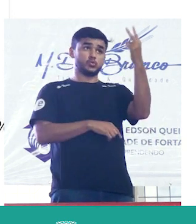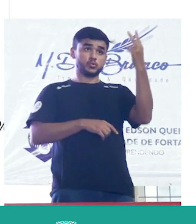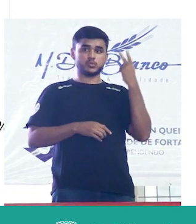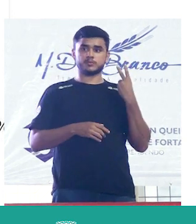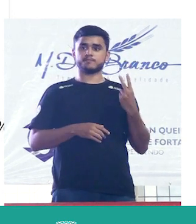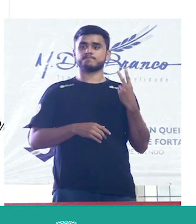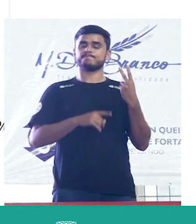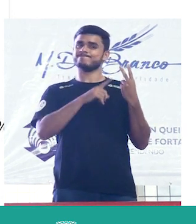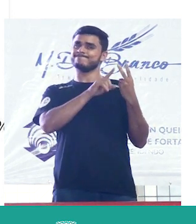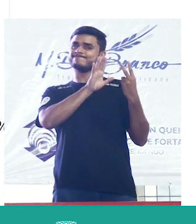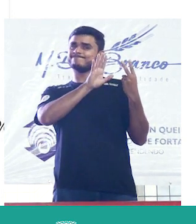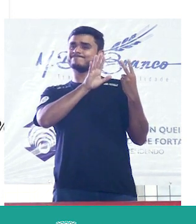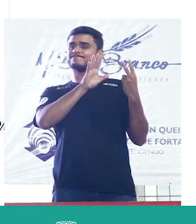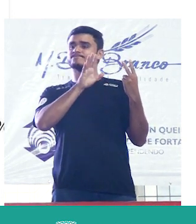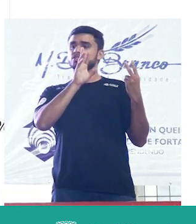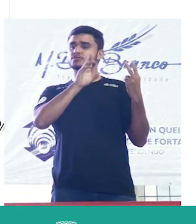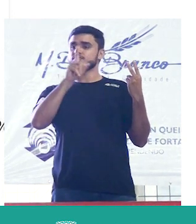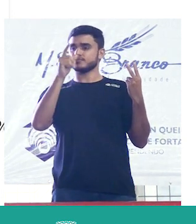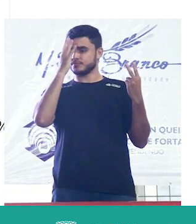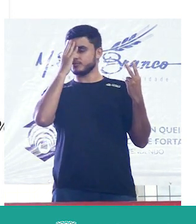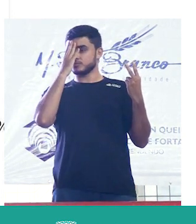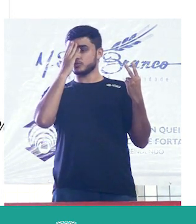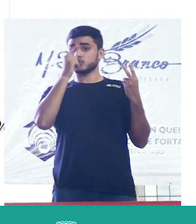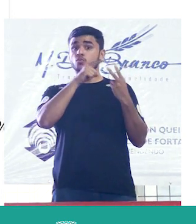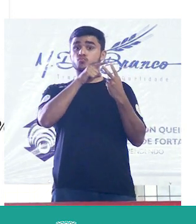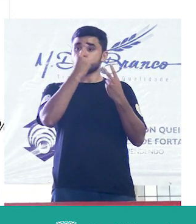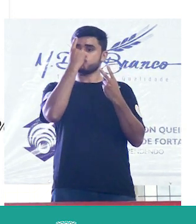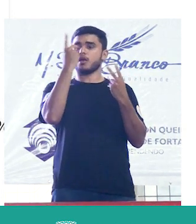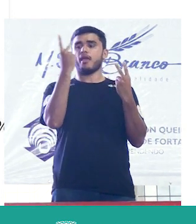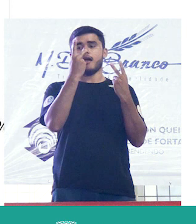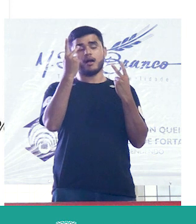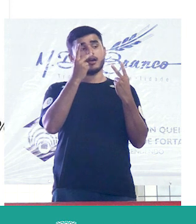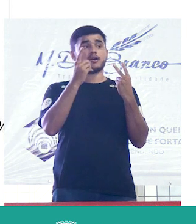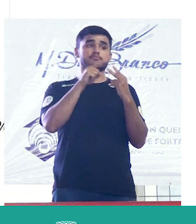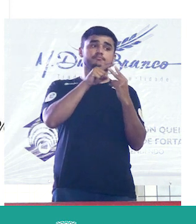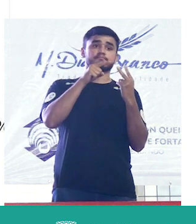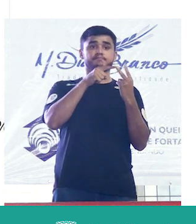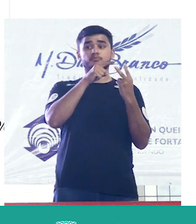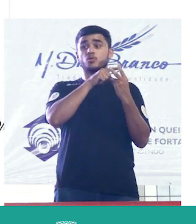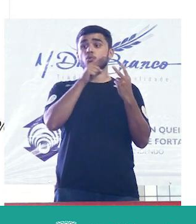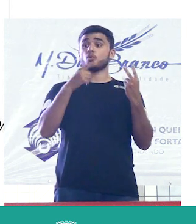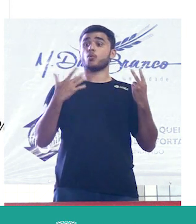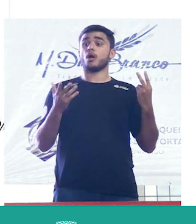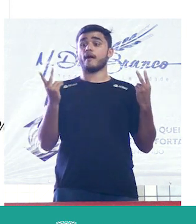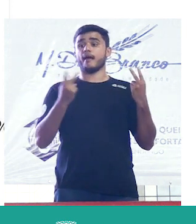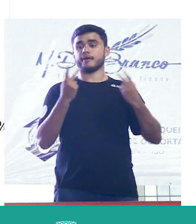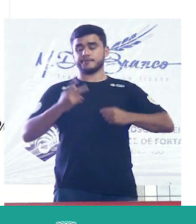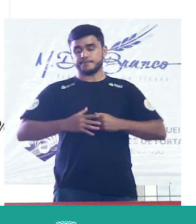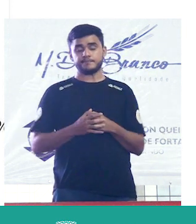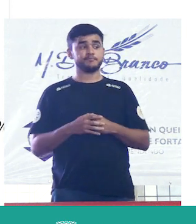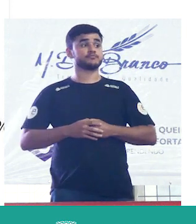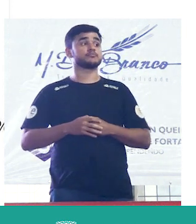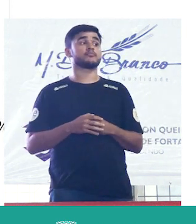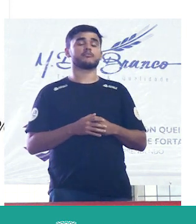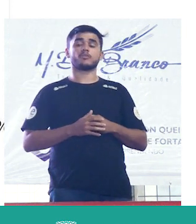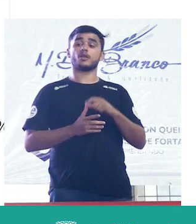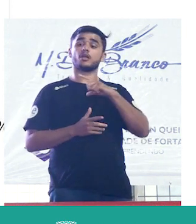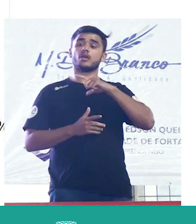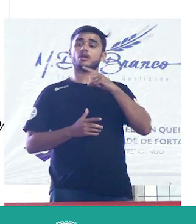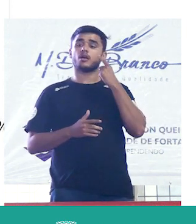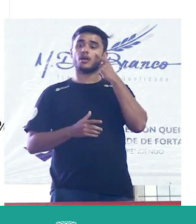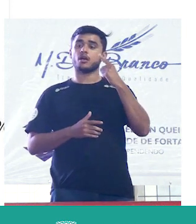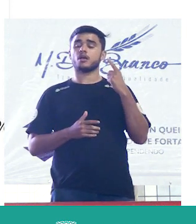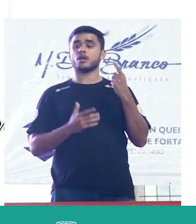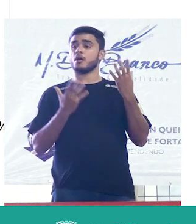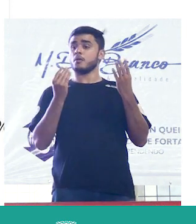dois, desconfie. Pode ser que uma esteja errada. Você vai ter que descobrir qual. Pode ser que uma tenha sido colocada